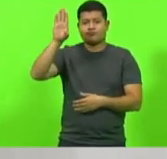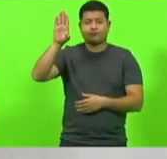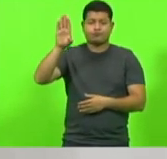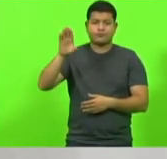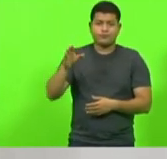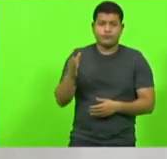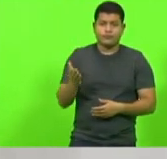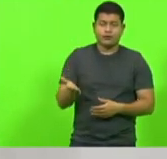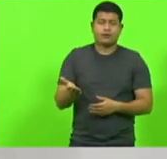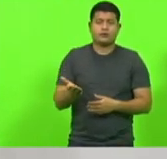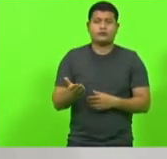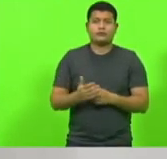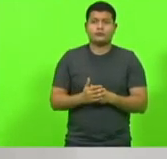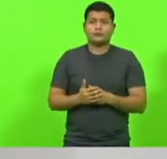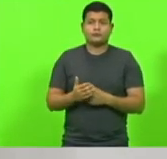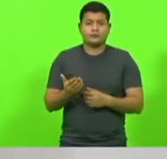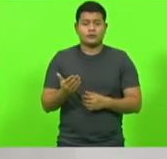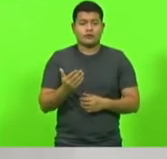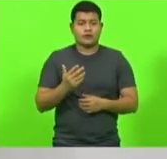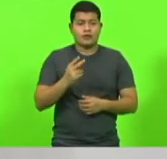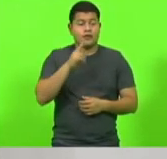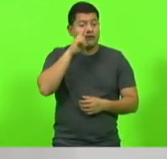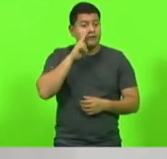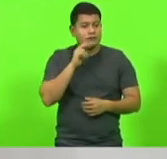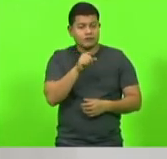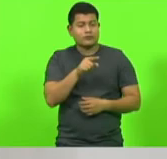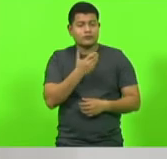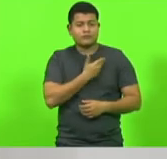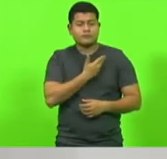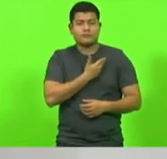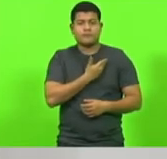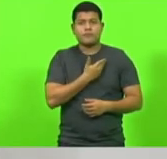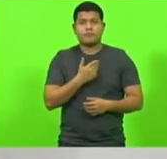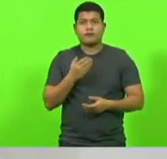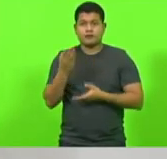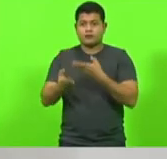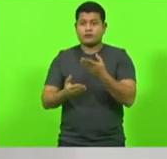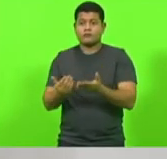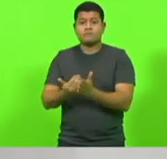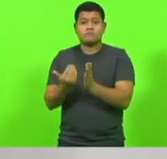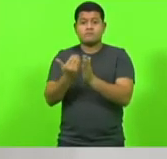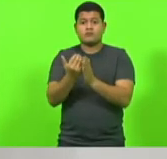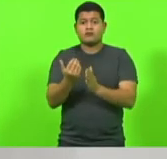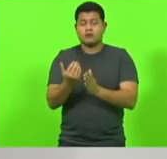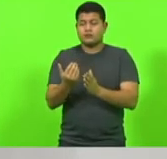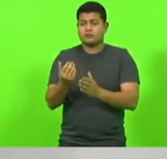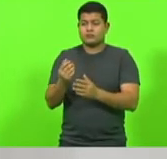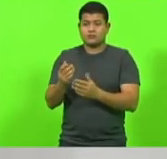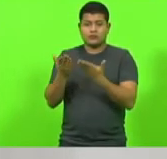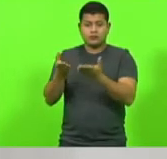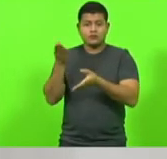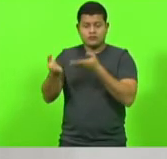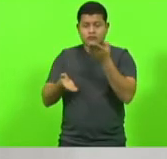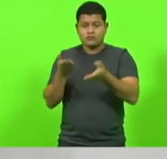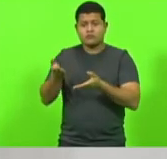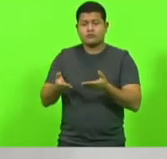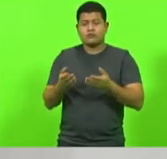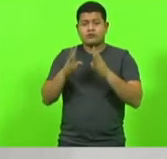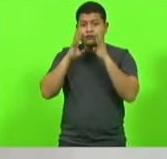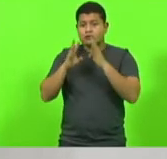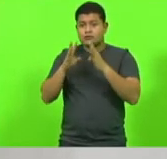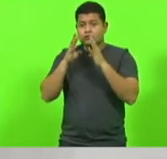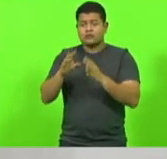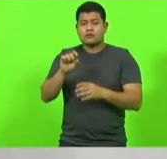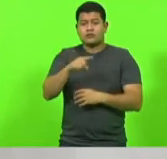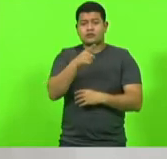deputado Ivanates, nosso colega, lá de atender mais o município de São Bernardino. É um município do interior,